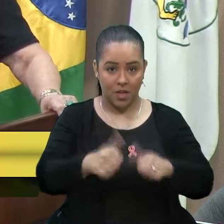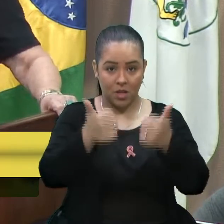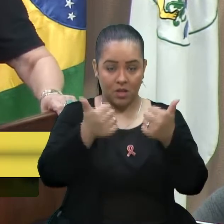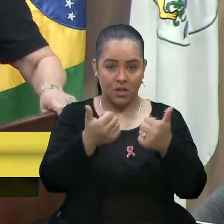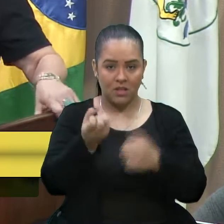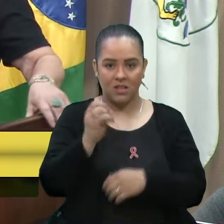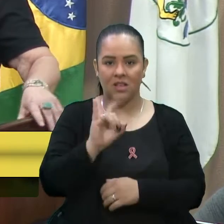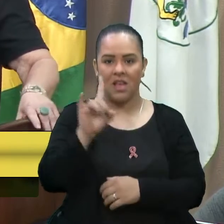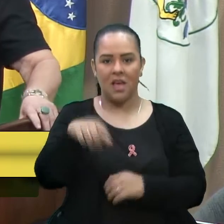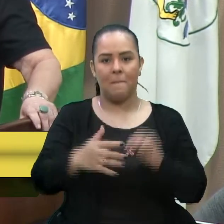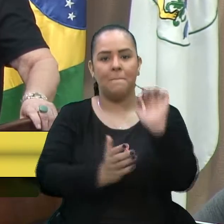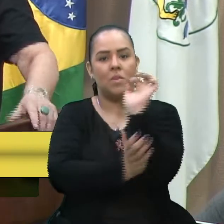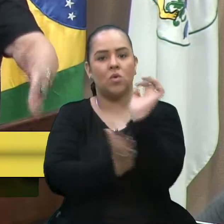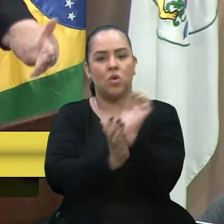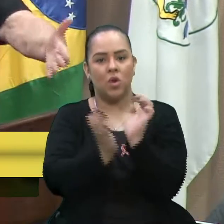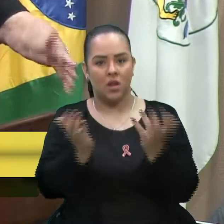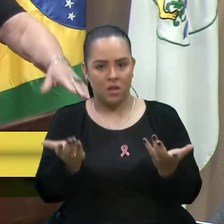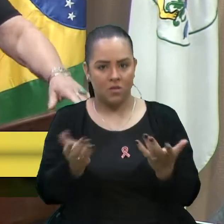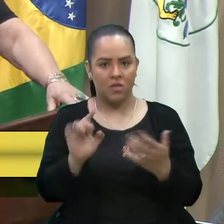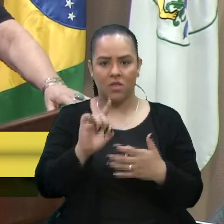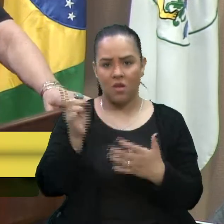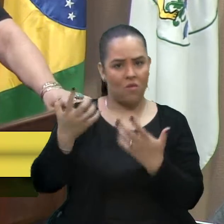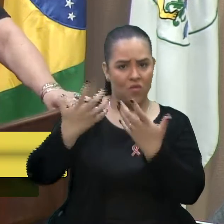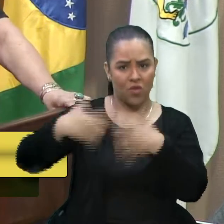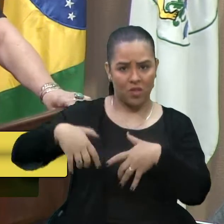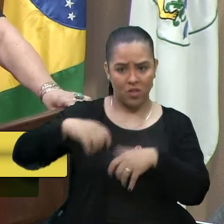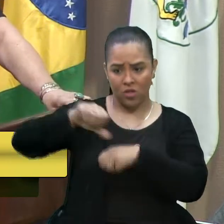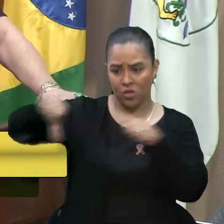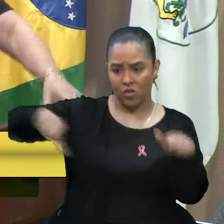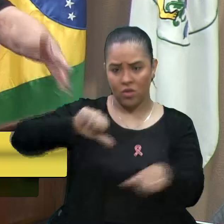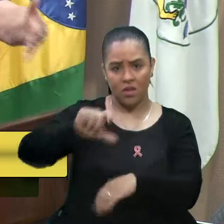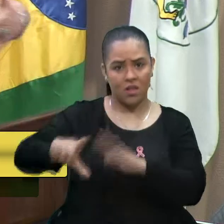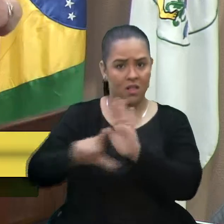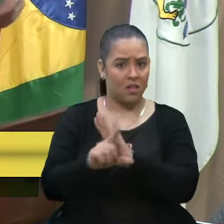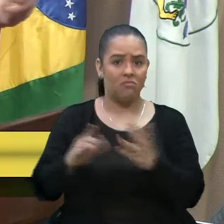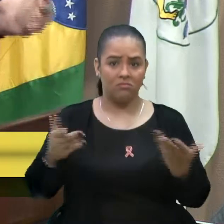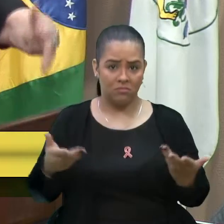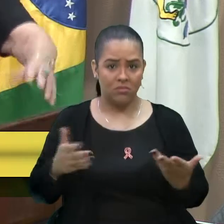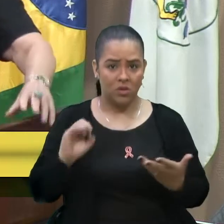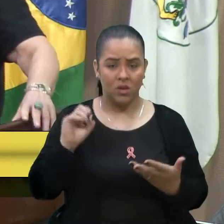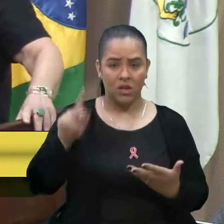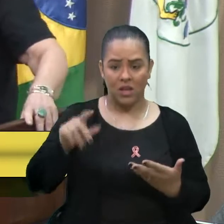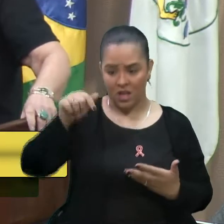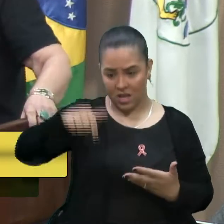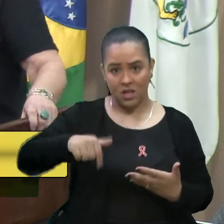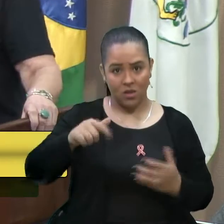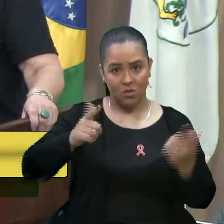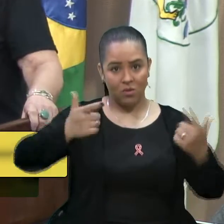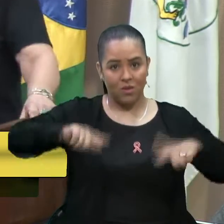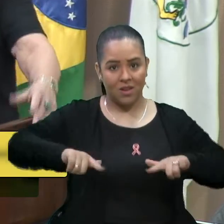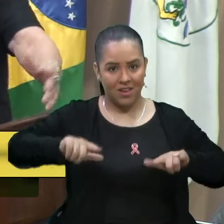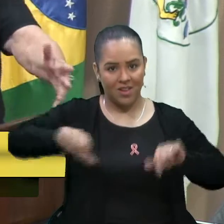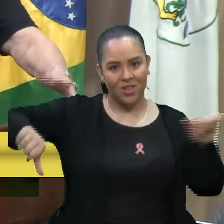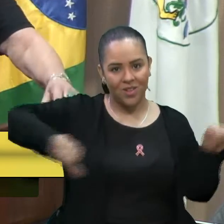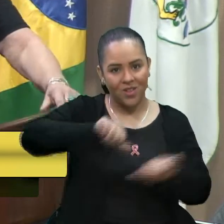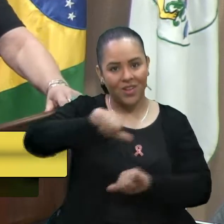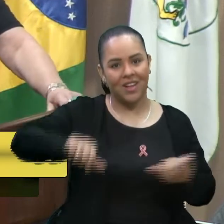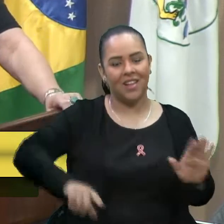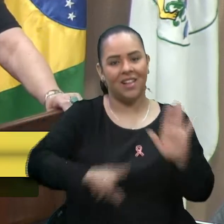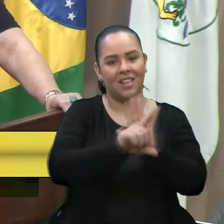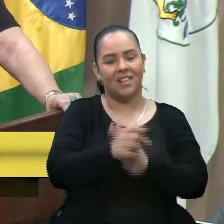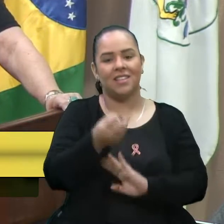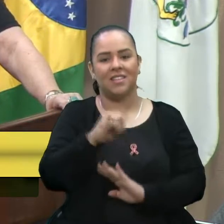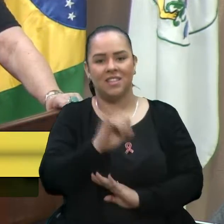é burocrático, não funciona, mudam-se as leis, ora, mudam-se as leis. É aqui a casa que se mudam as leis e que se facilitam ou se dificultam as